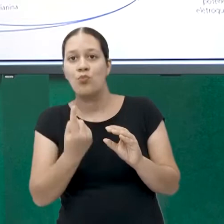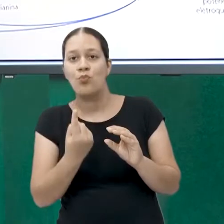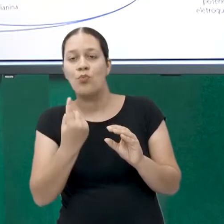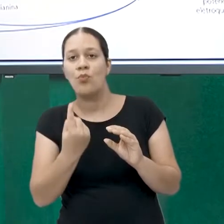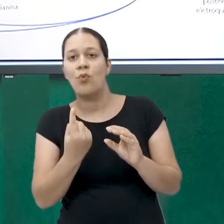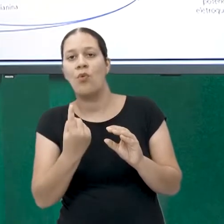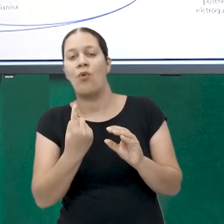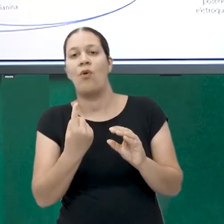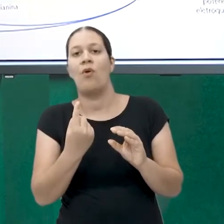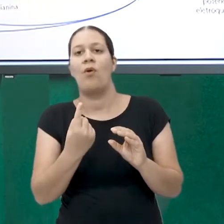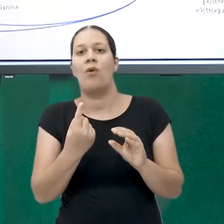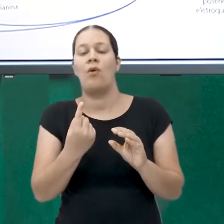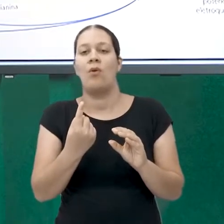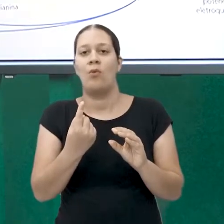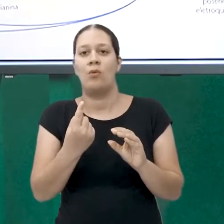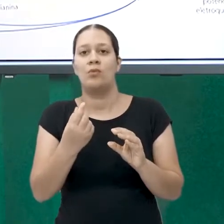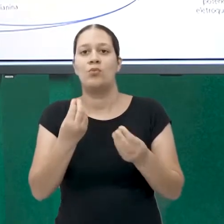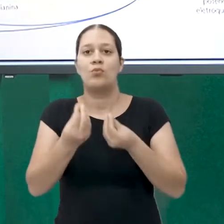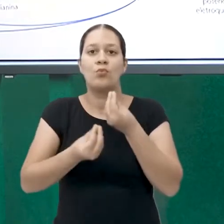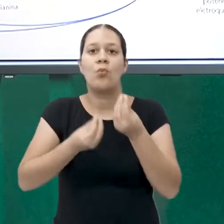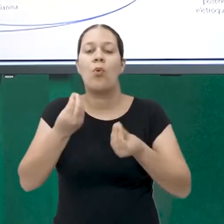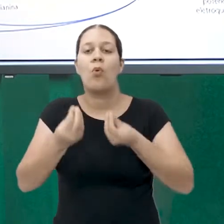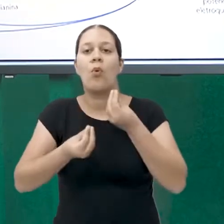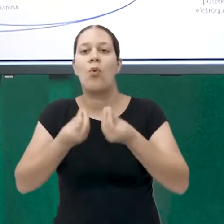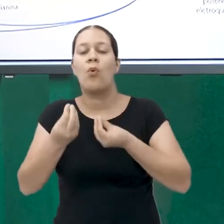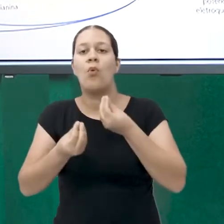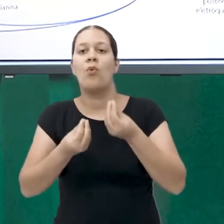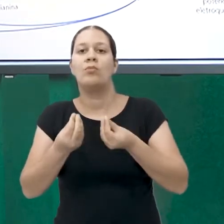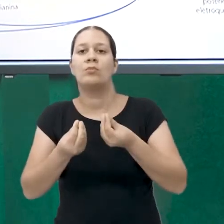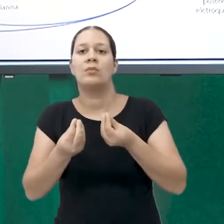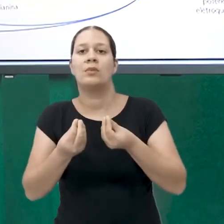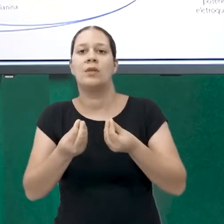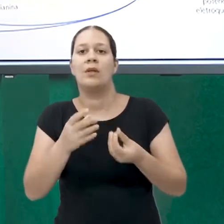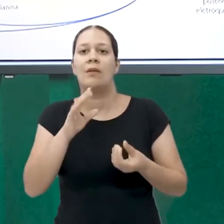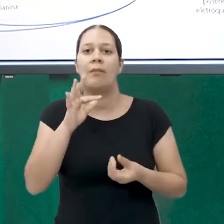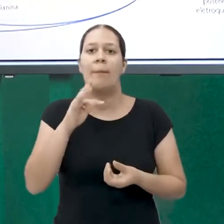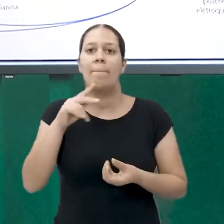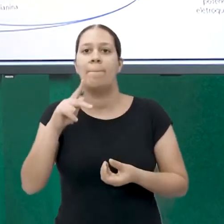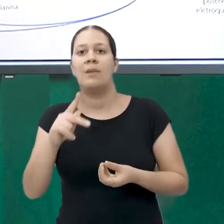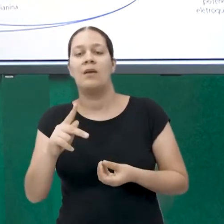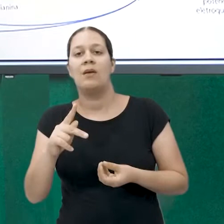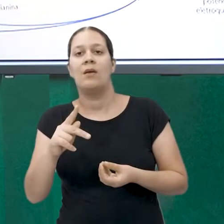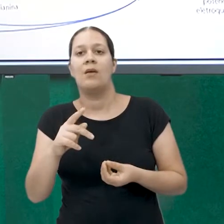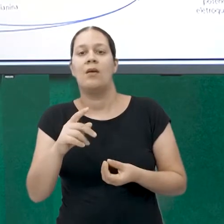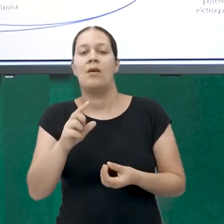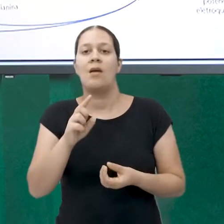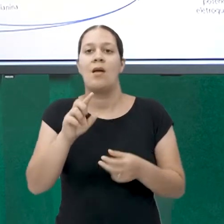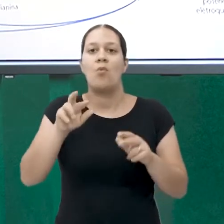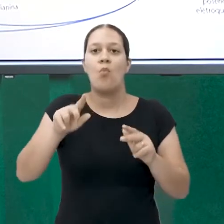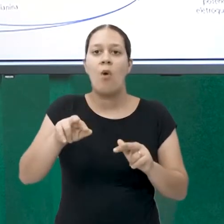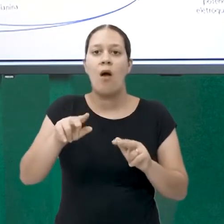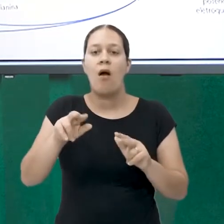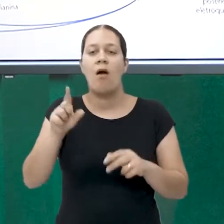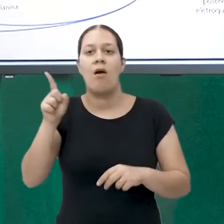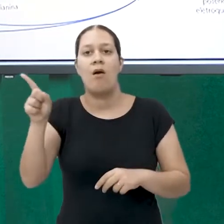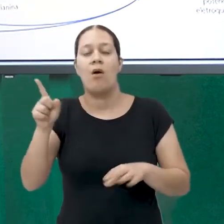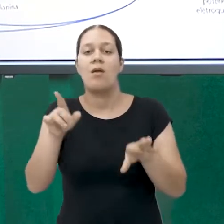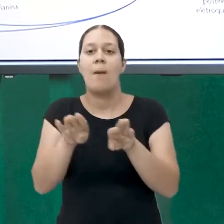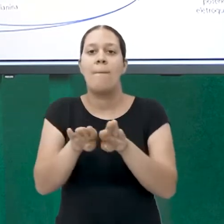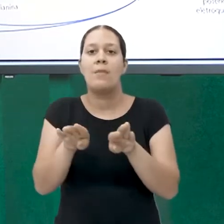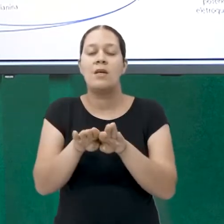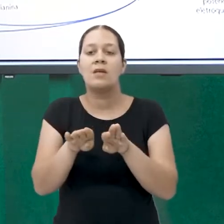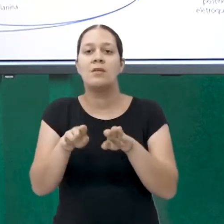e tinha que passar, só tinha um jeito de passar para o lado menos concentrado, que era por meio da ATP sintase. Lembra disso?